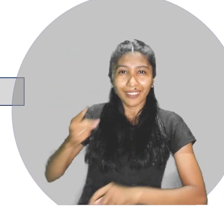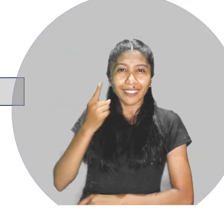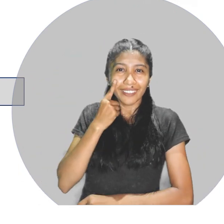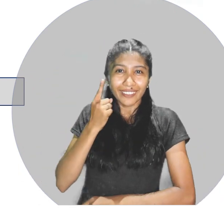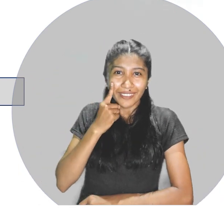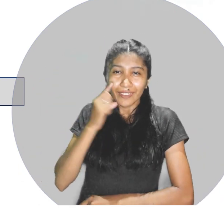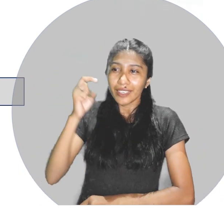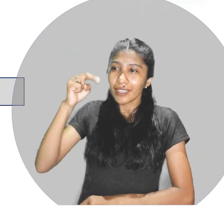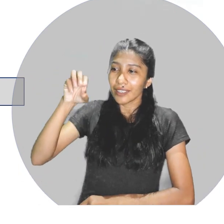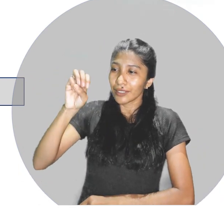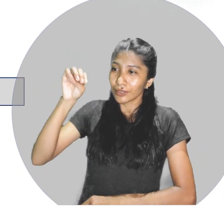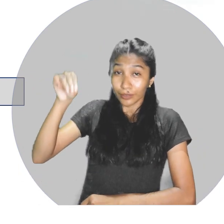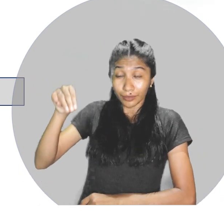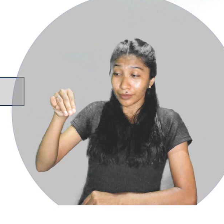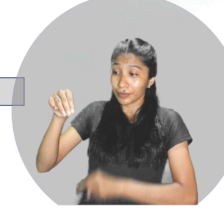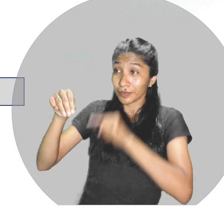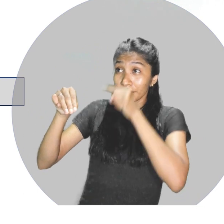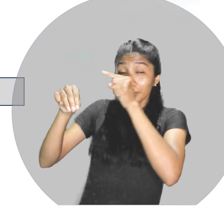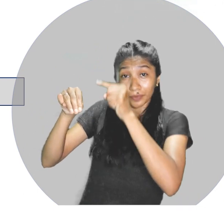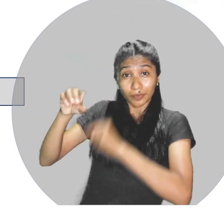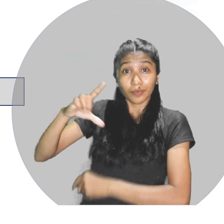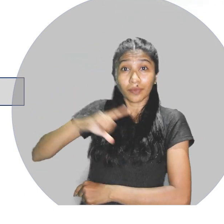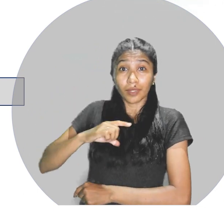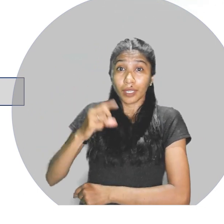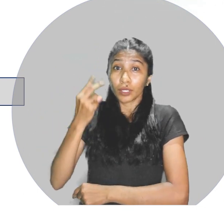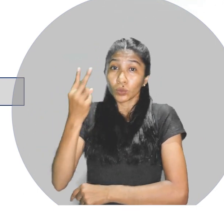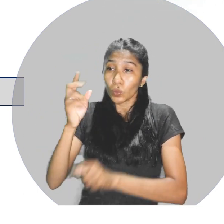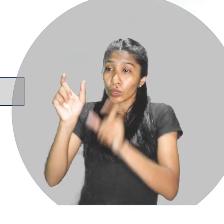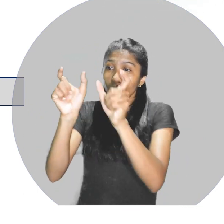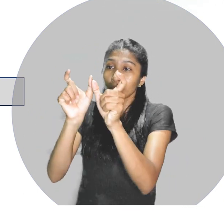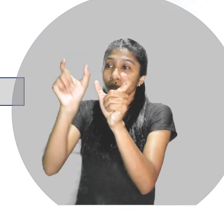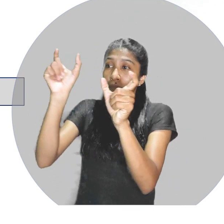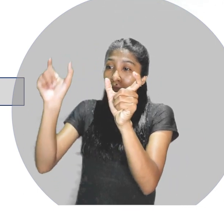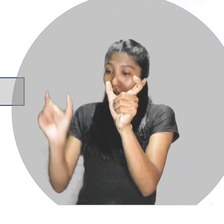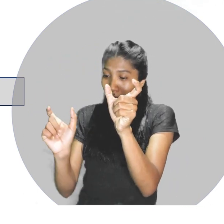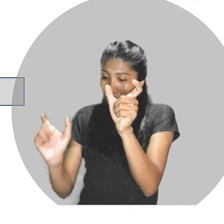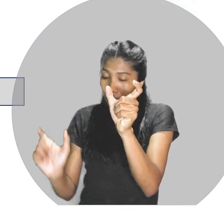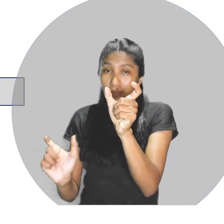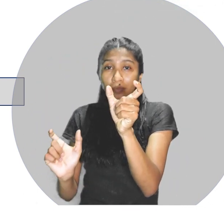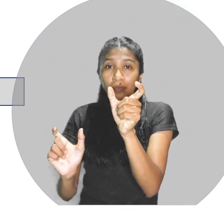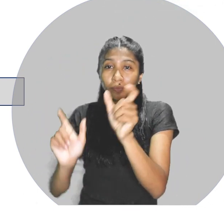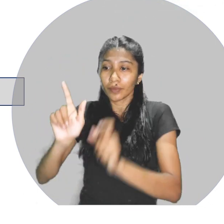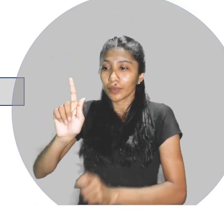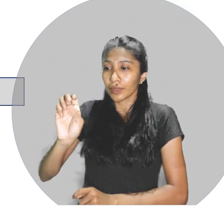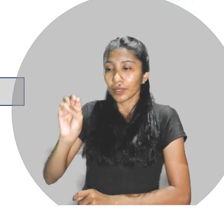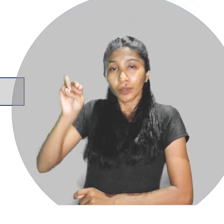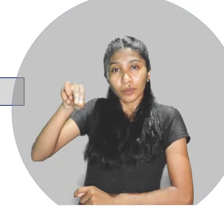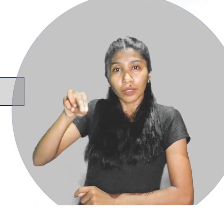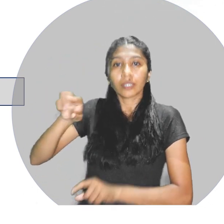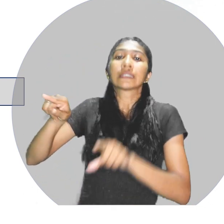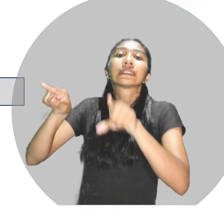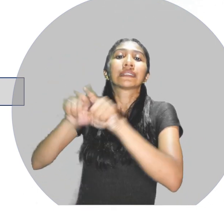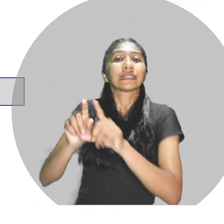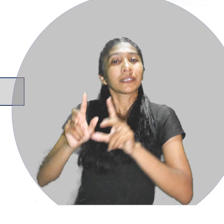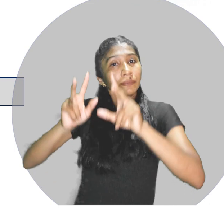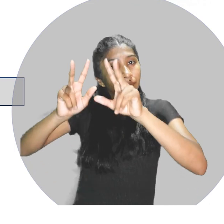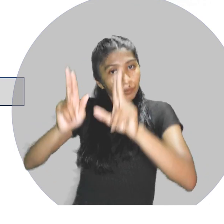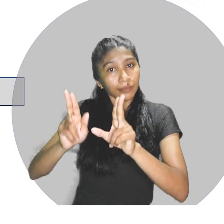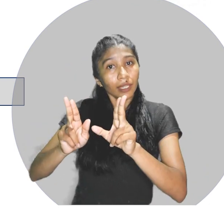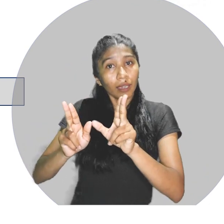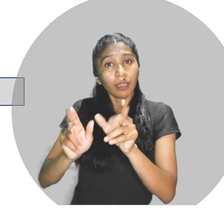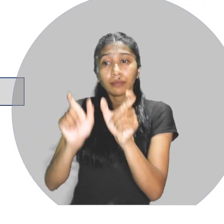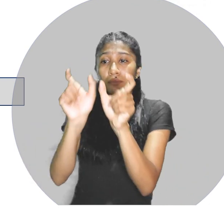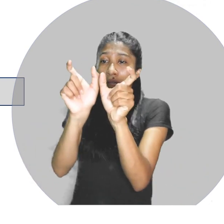o nominativo possui duas sílabas e o genitivo possui também a